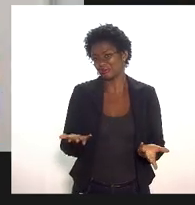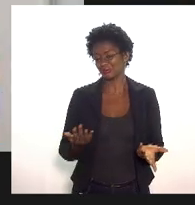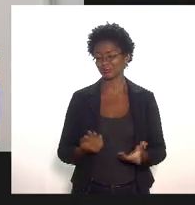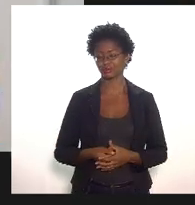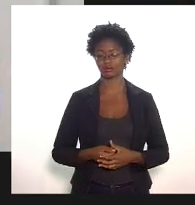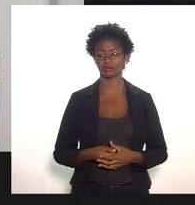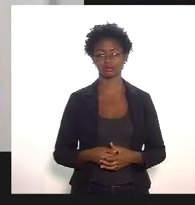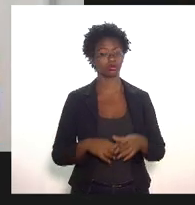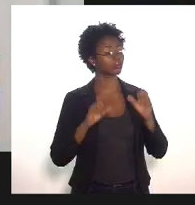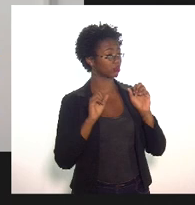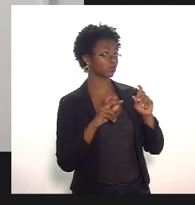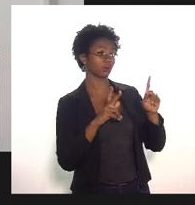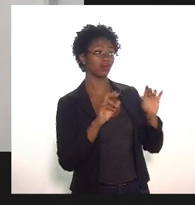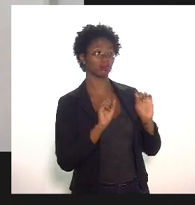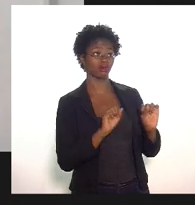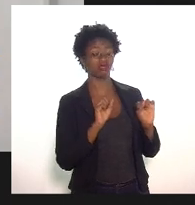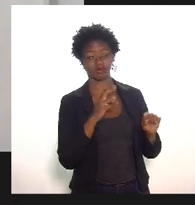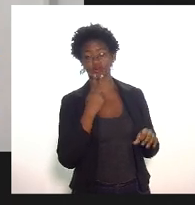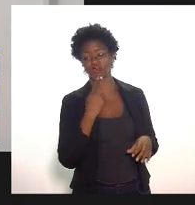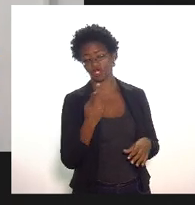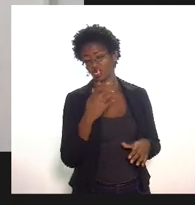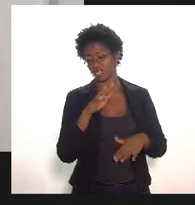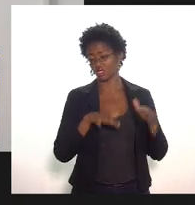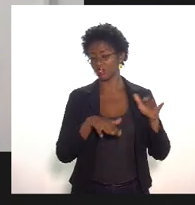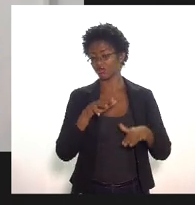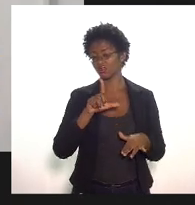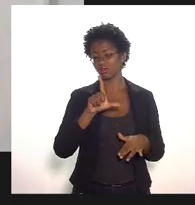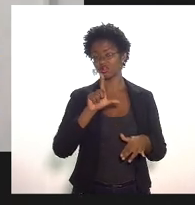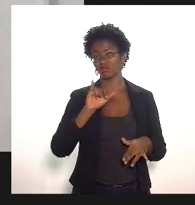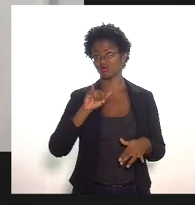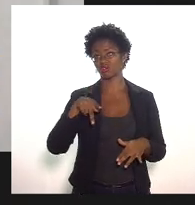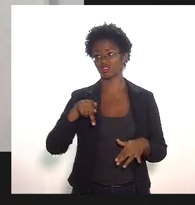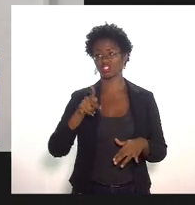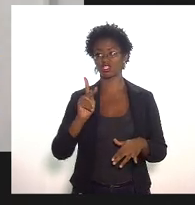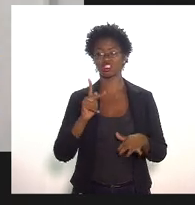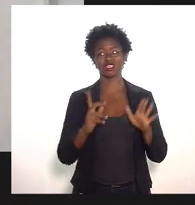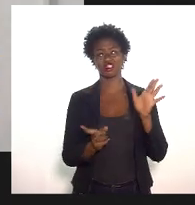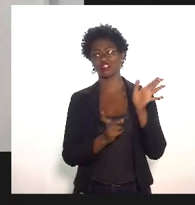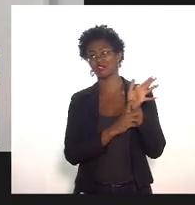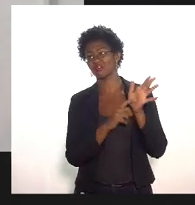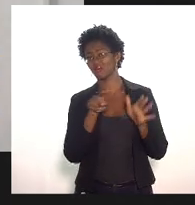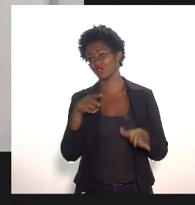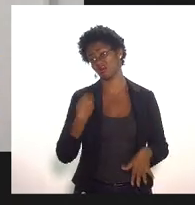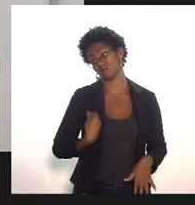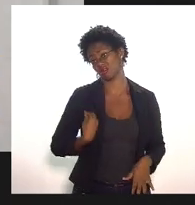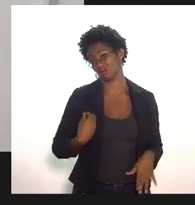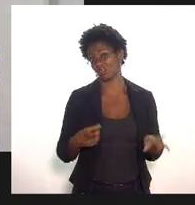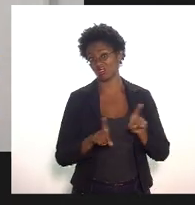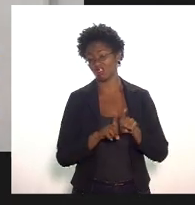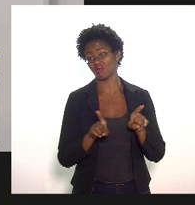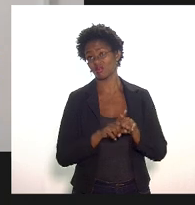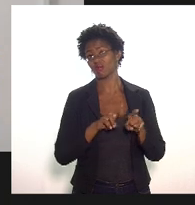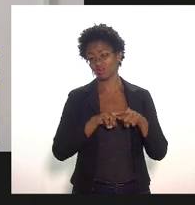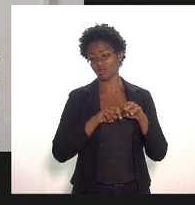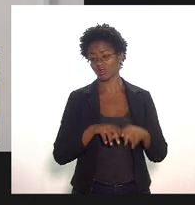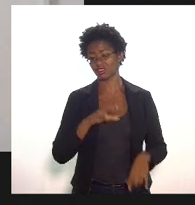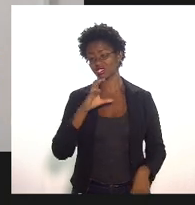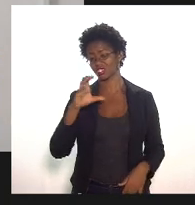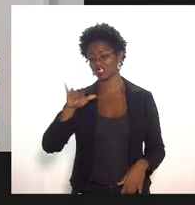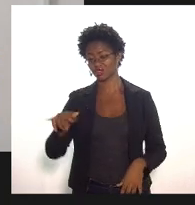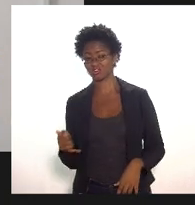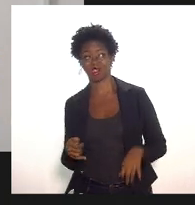Podemos pontuar, Valdec, né? Criar um link para você também poder participar, né? Você vai ficar na CCJ